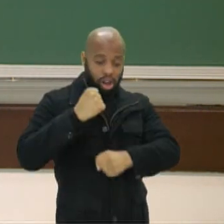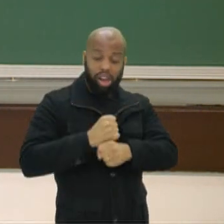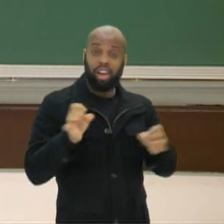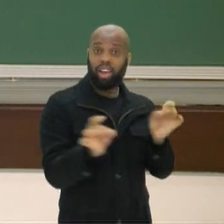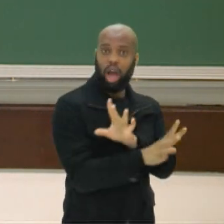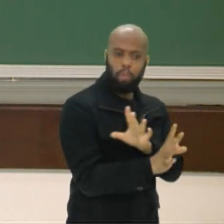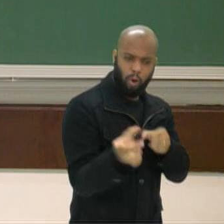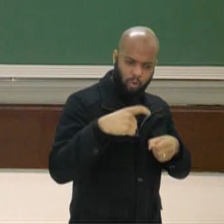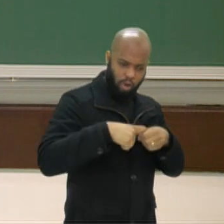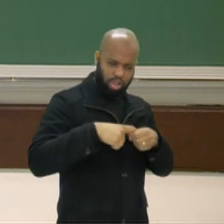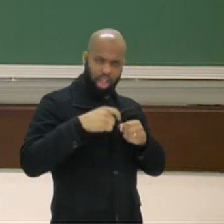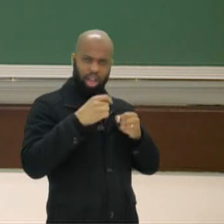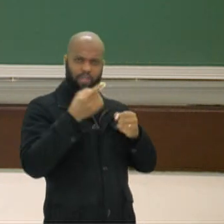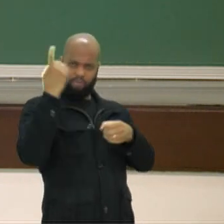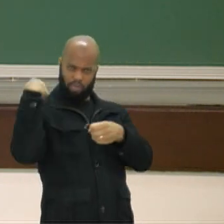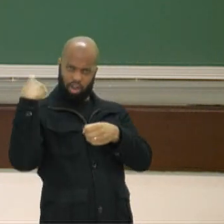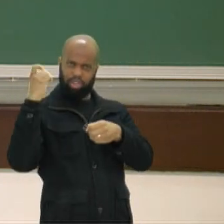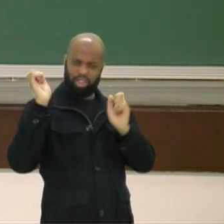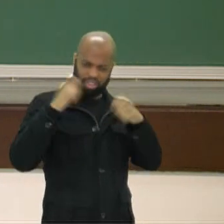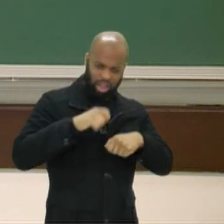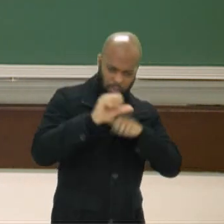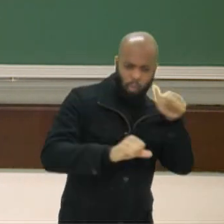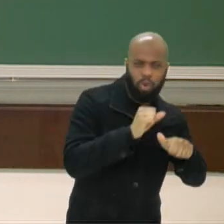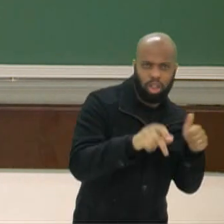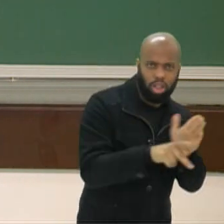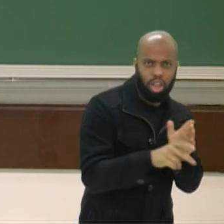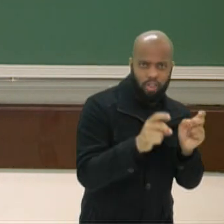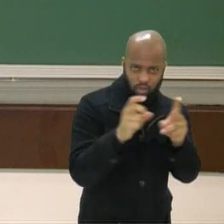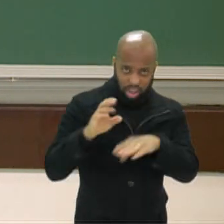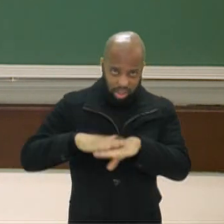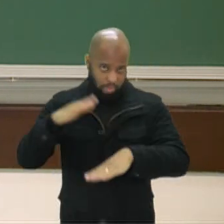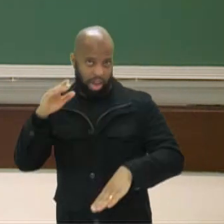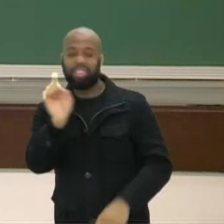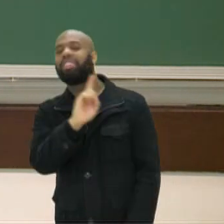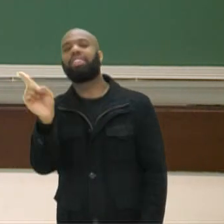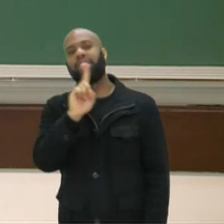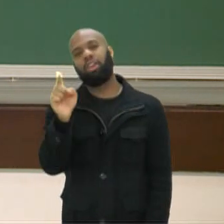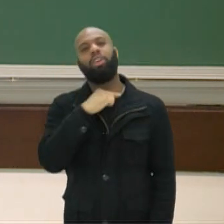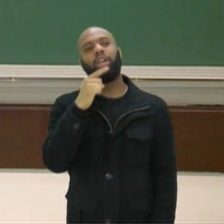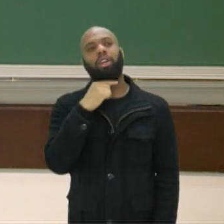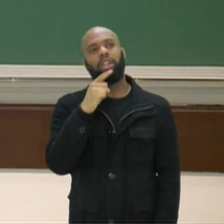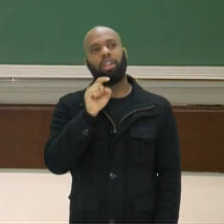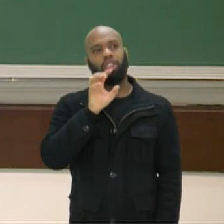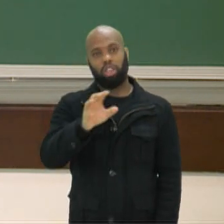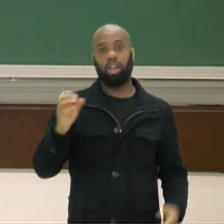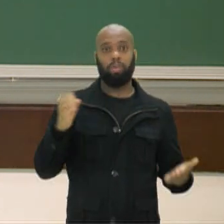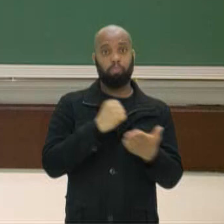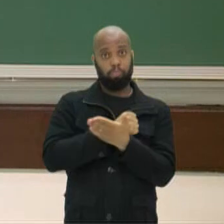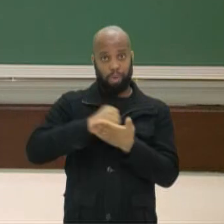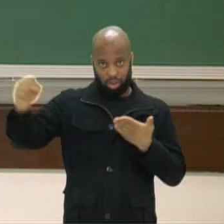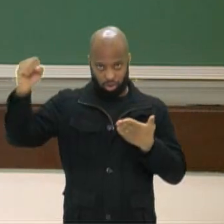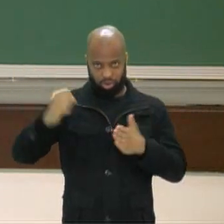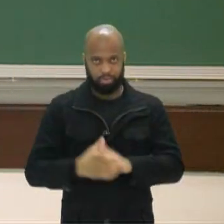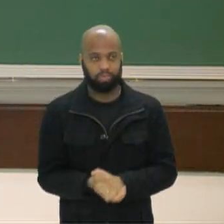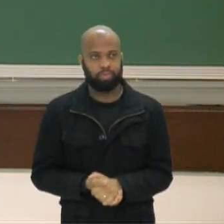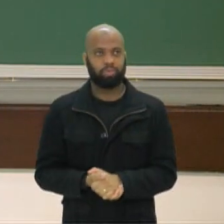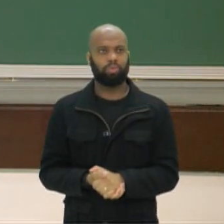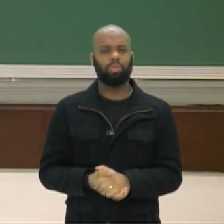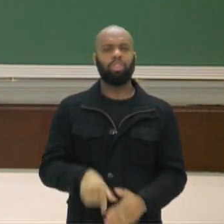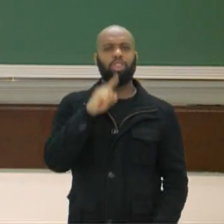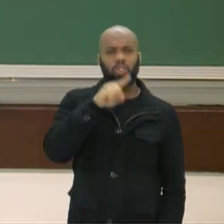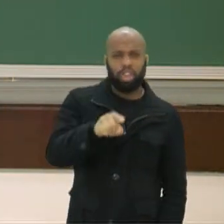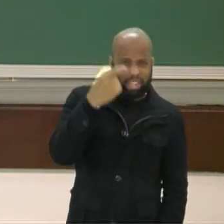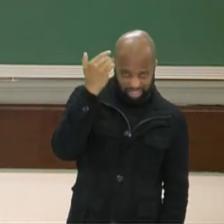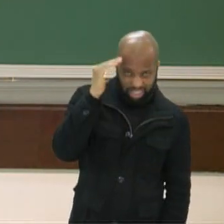Não dá pra gente voltar no tempo para poder tentar mudar esse valor aí desse dinheiro. Entendeu? Vocês